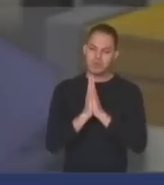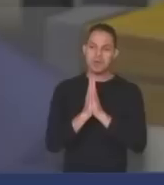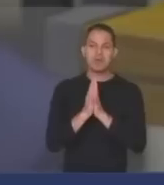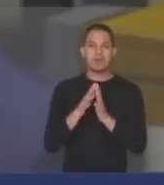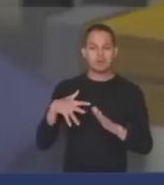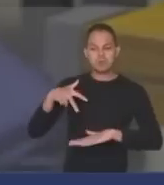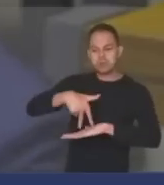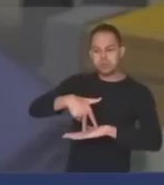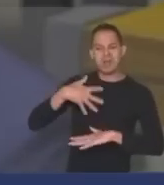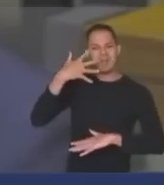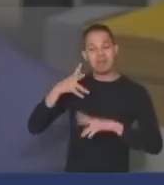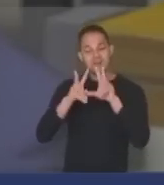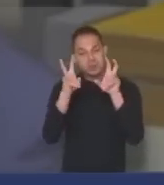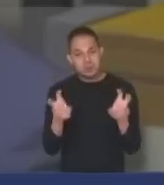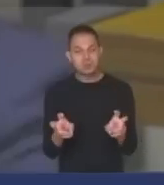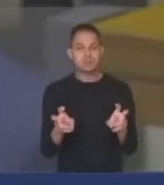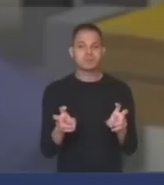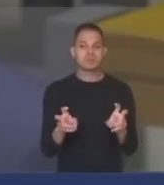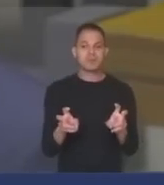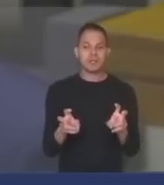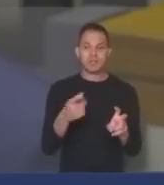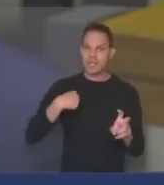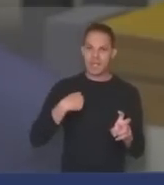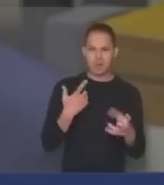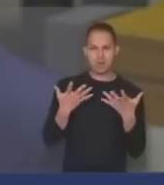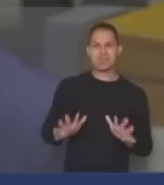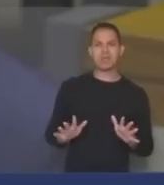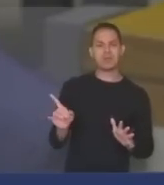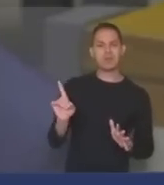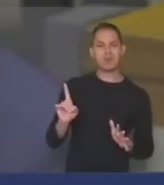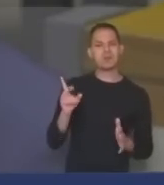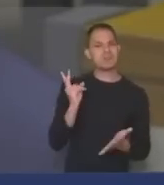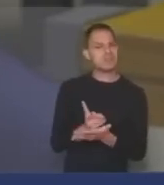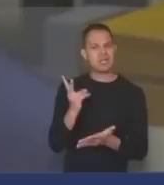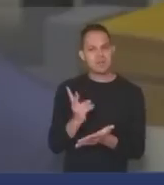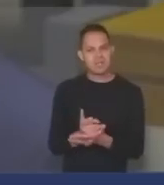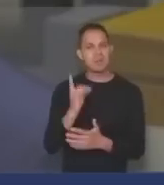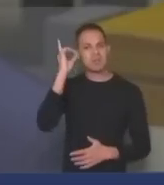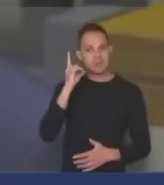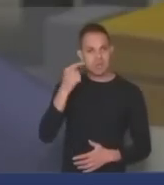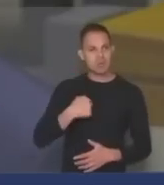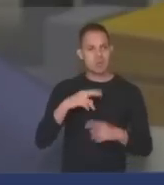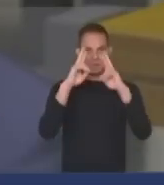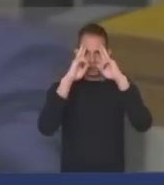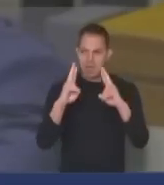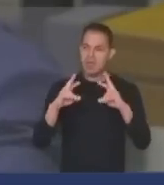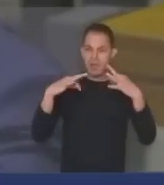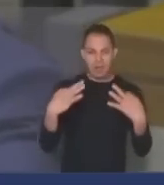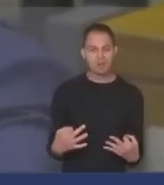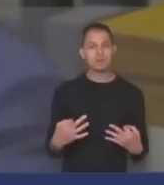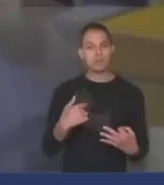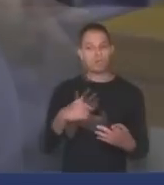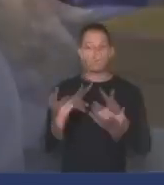de assunto, essa carapuça não serve para mim. Eu sempre tratei aqui os deputados com respeito e com dignidade. Eu estou